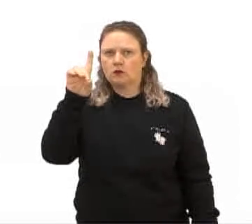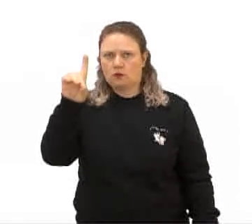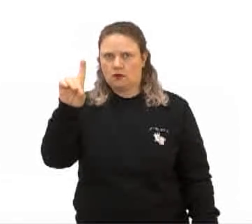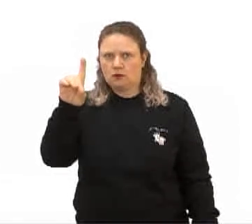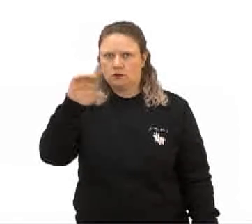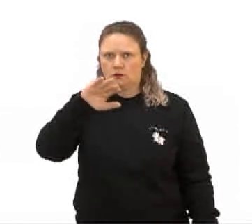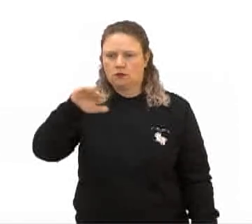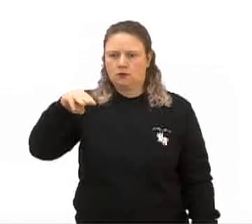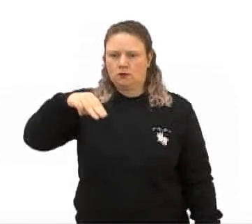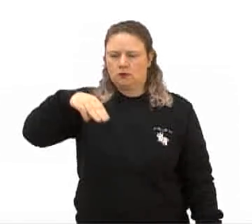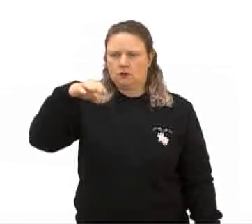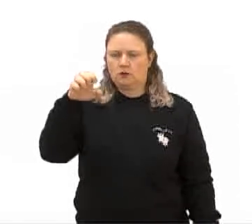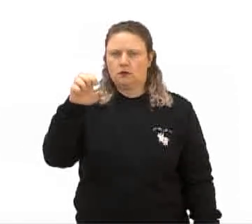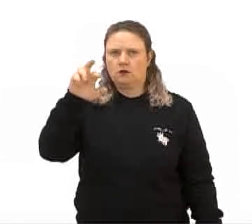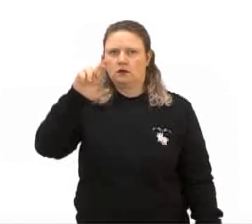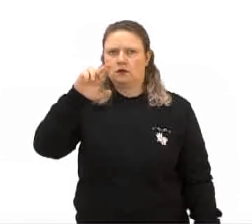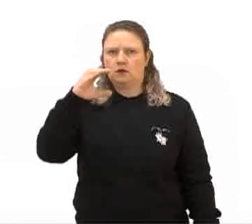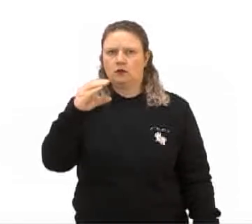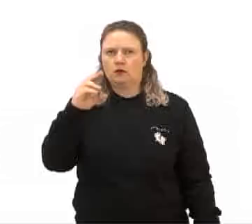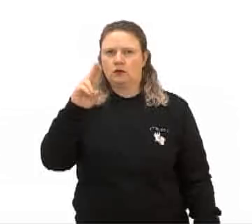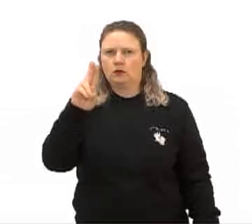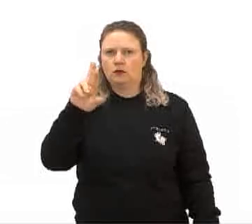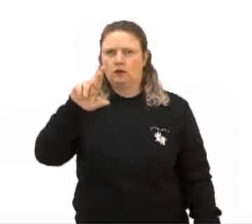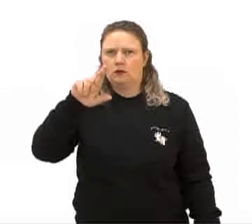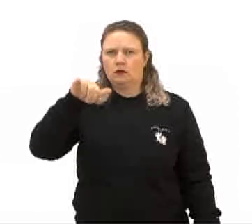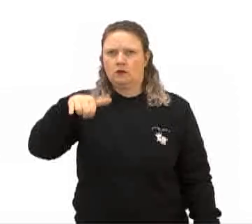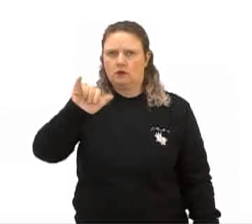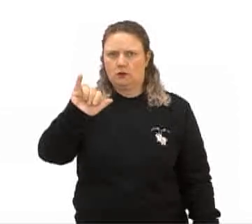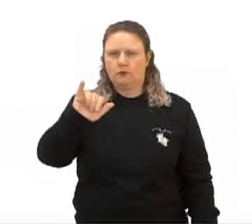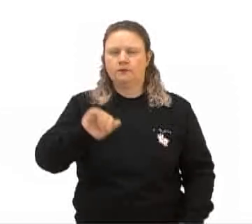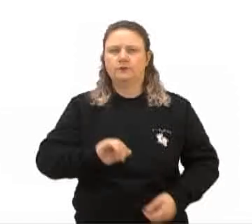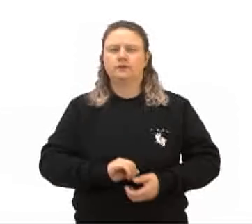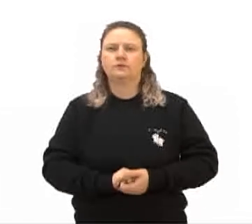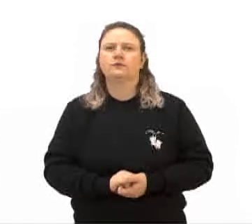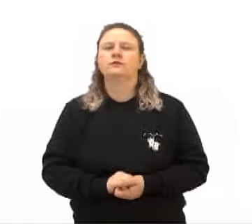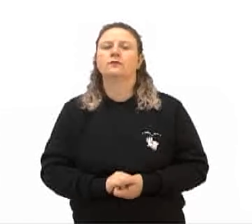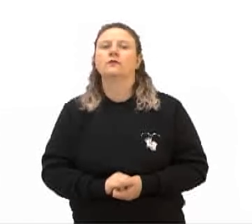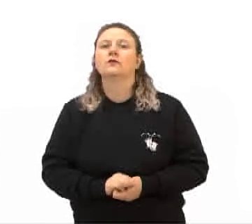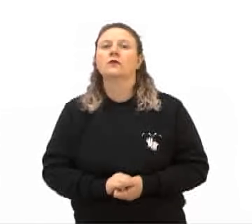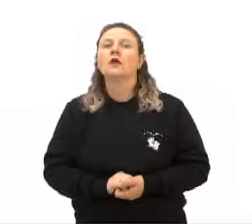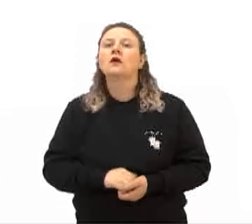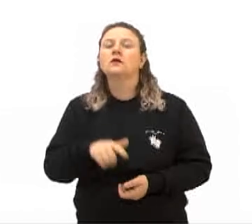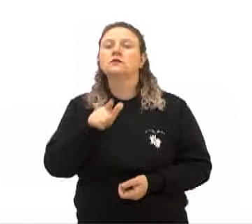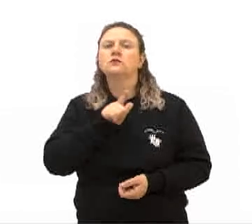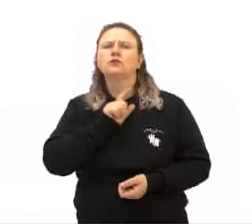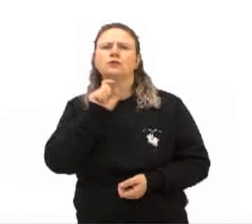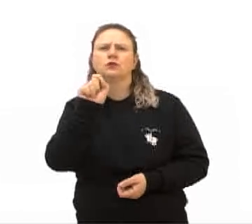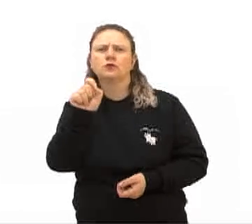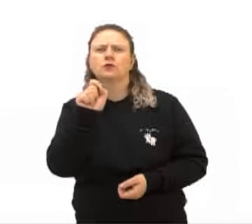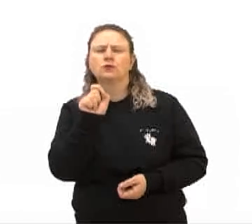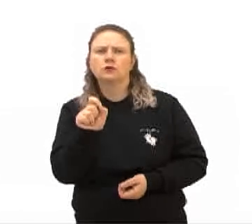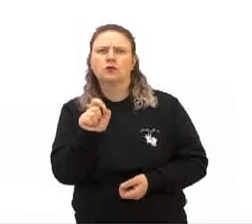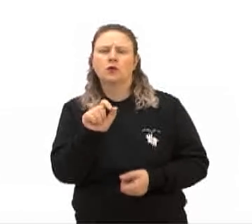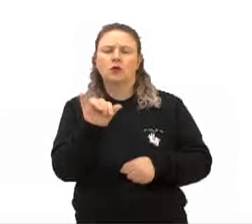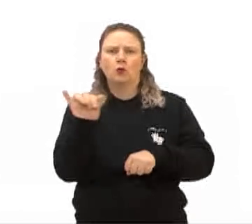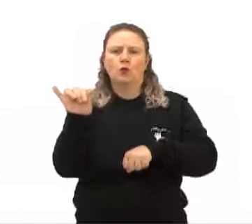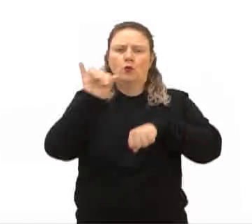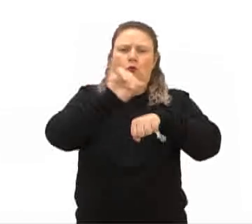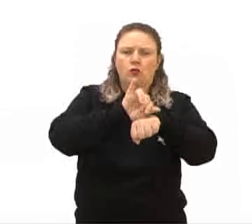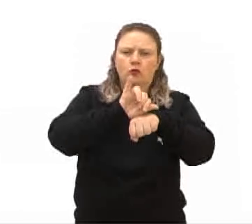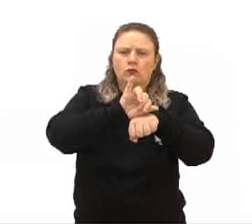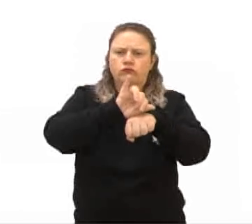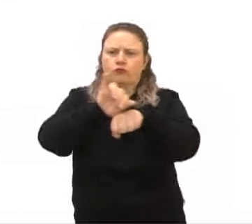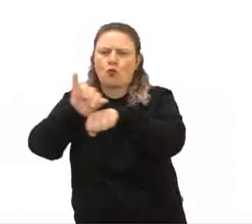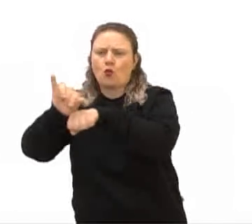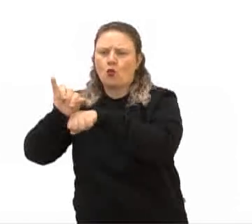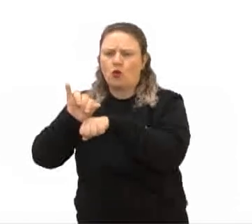in 1964, the family moved to England. Então, esse Zanzibar é uma ilha, tá? Ele faz parte, é